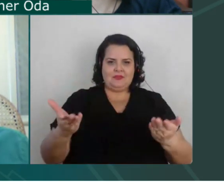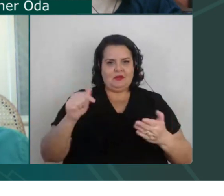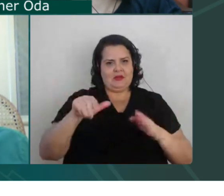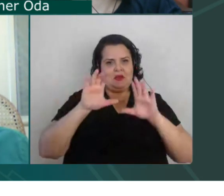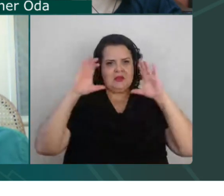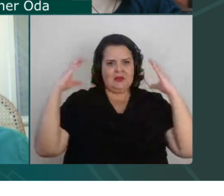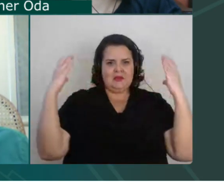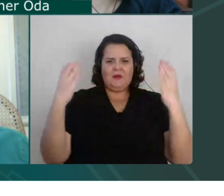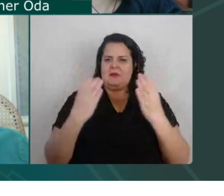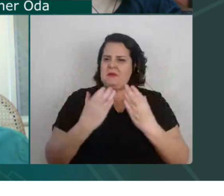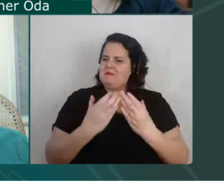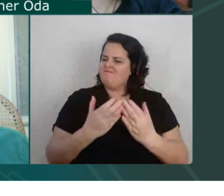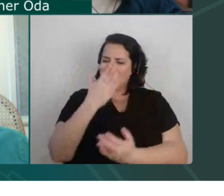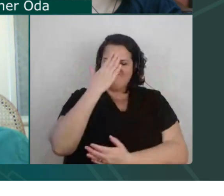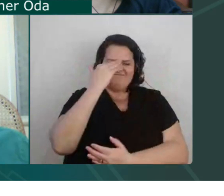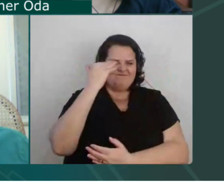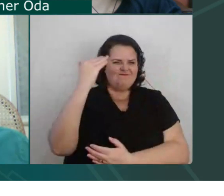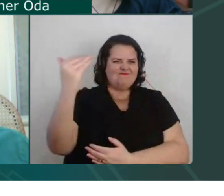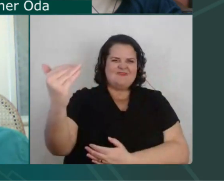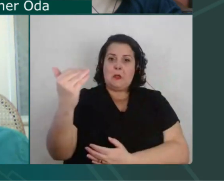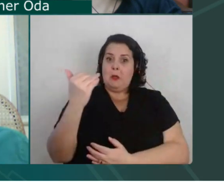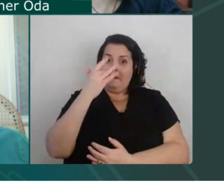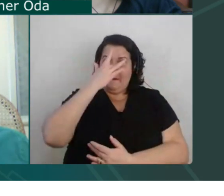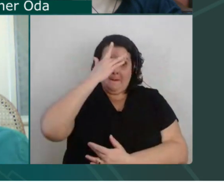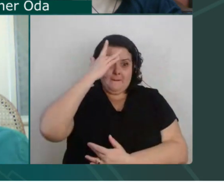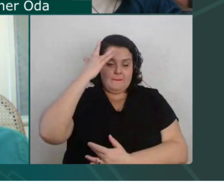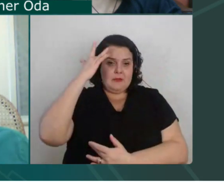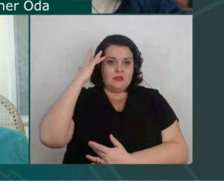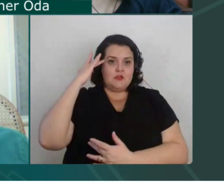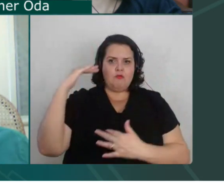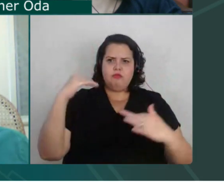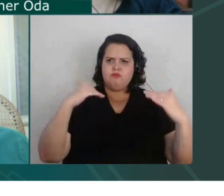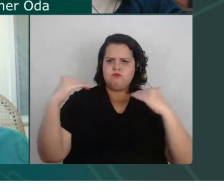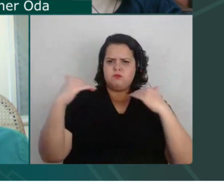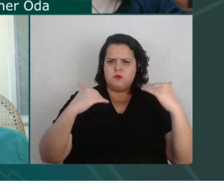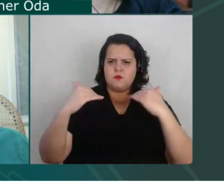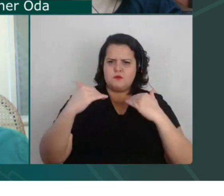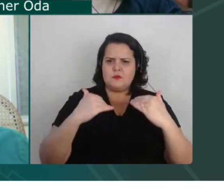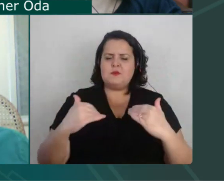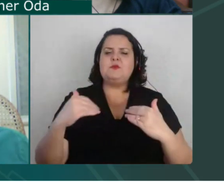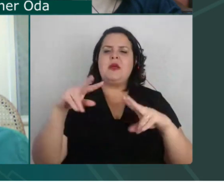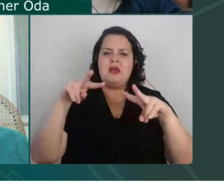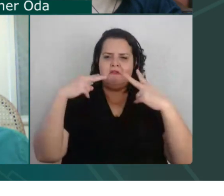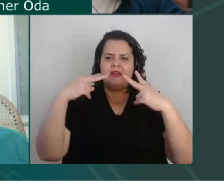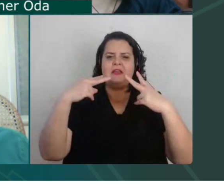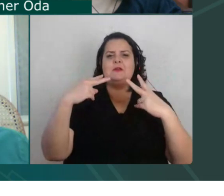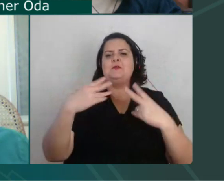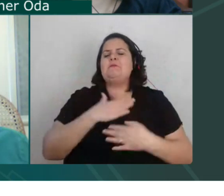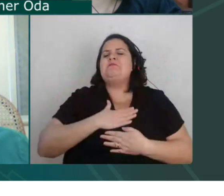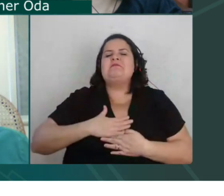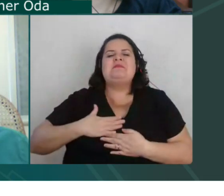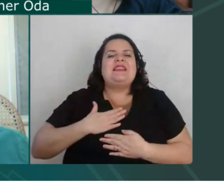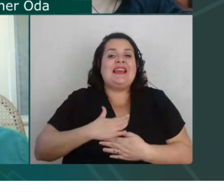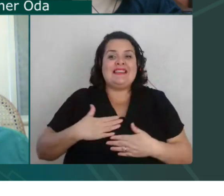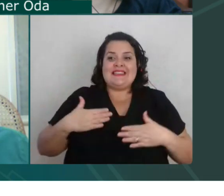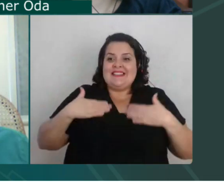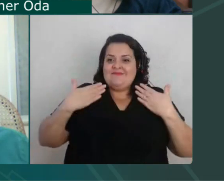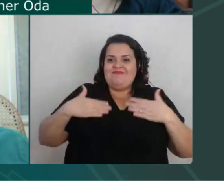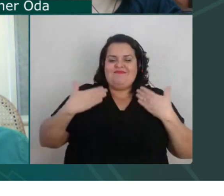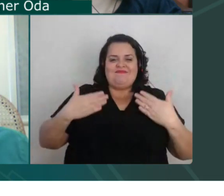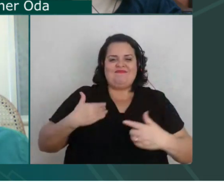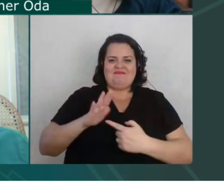sendo um sucesso, né, com milhares de inscritos. Eu tenho a honra e a alegria de apresentar o professor Jair Nilson Paim,